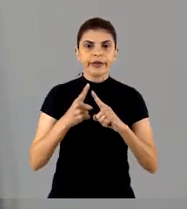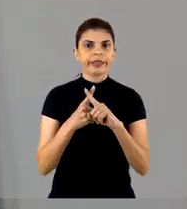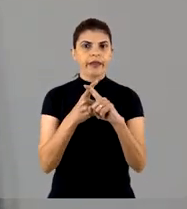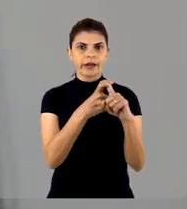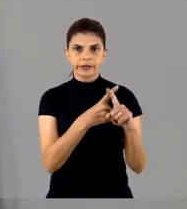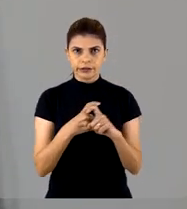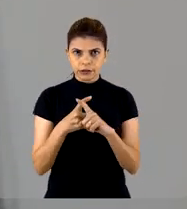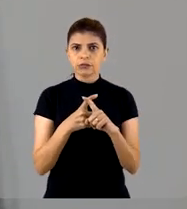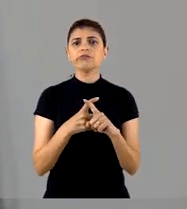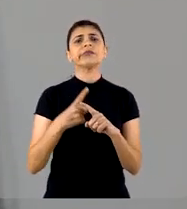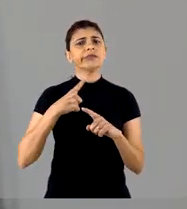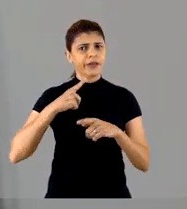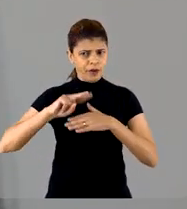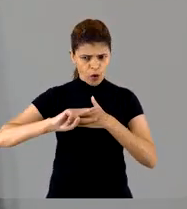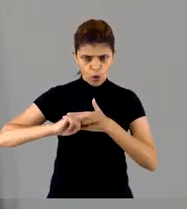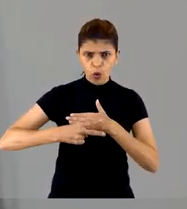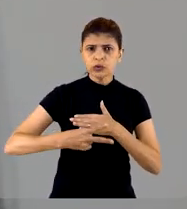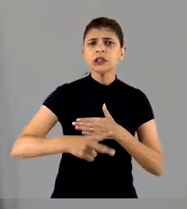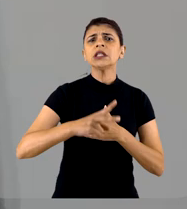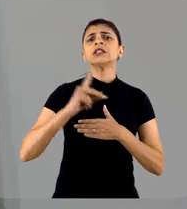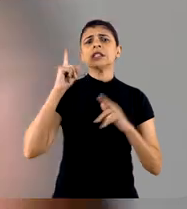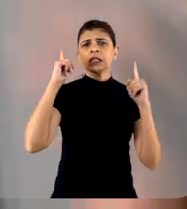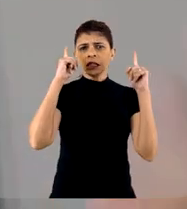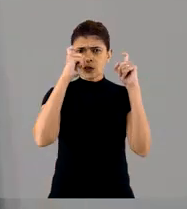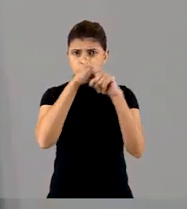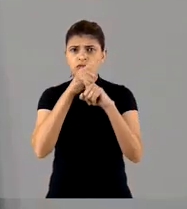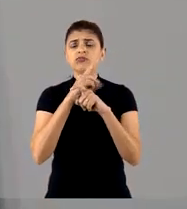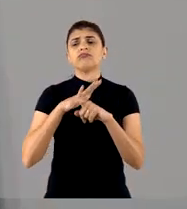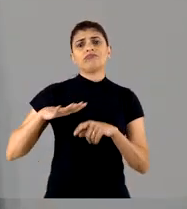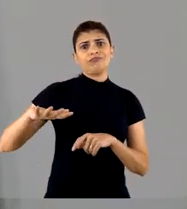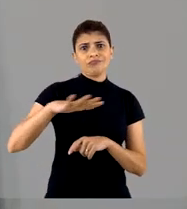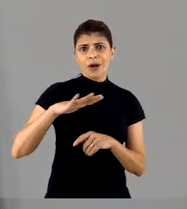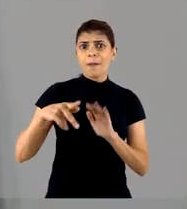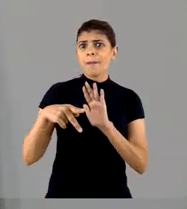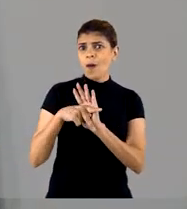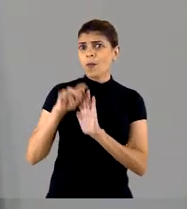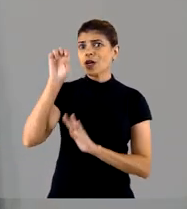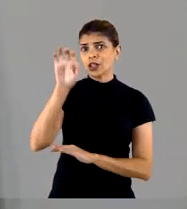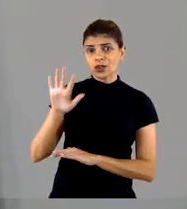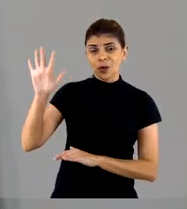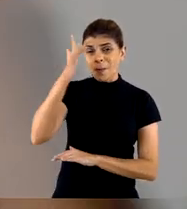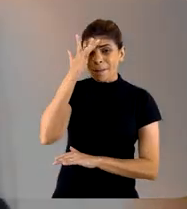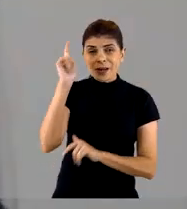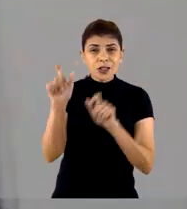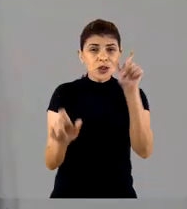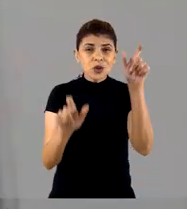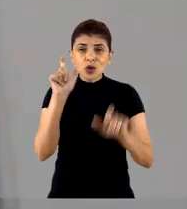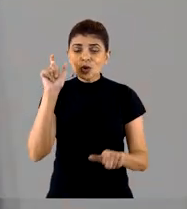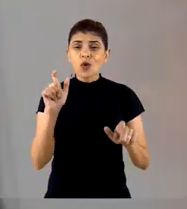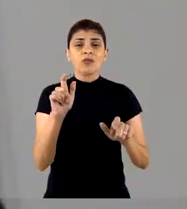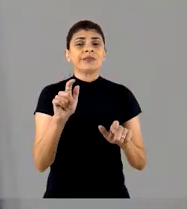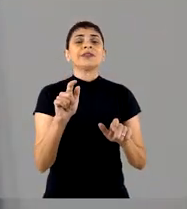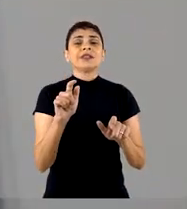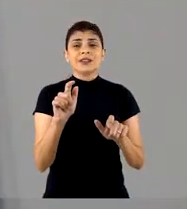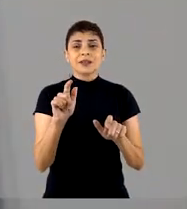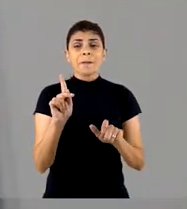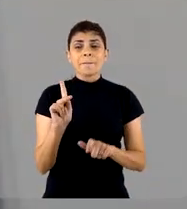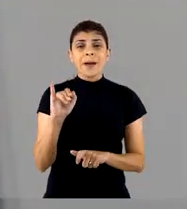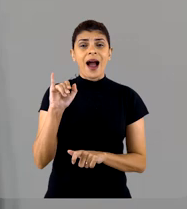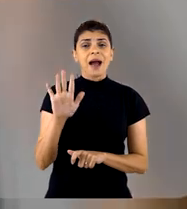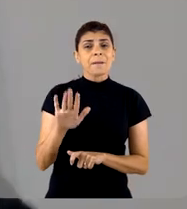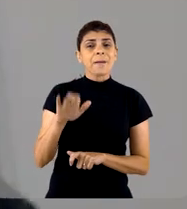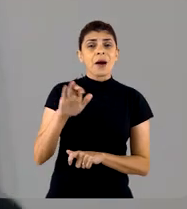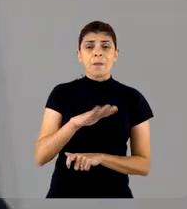nazista. Ela teve consequências profundas no arranjo geopolítico europeu, né? Pela quantidade de pessoas órfãs, de crianças